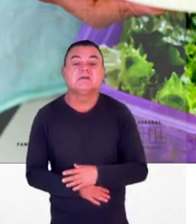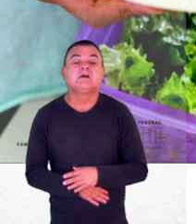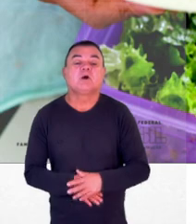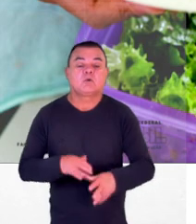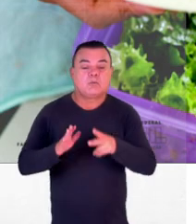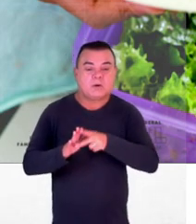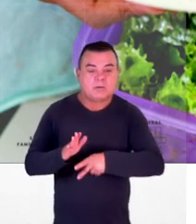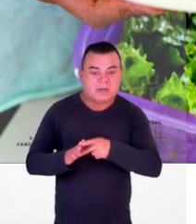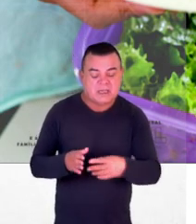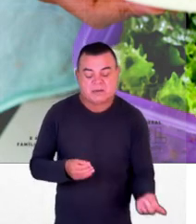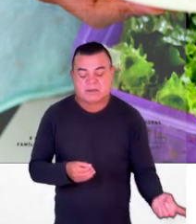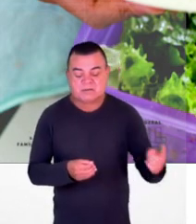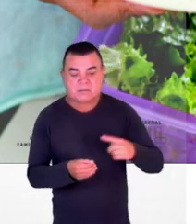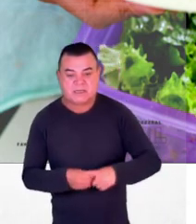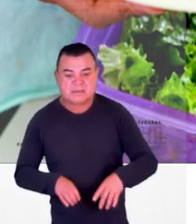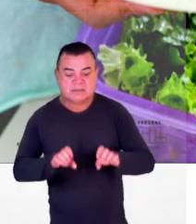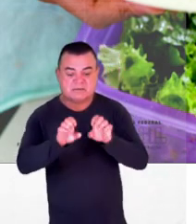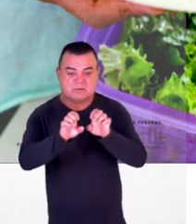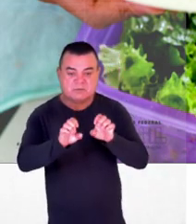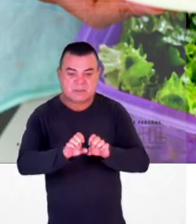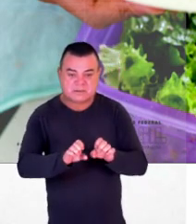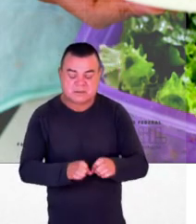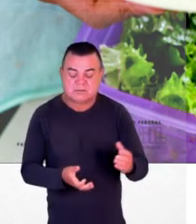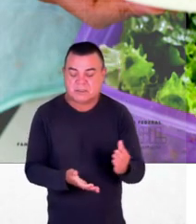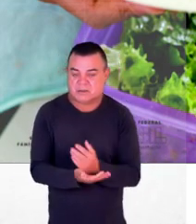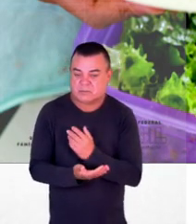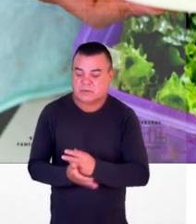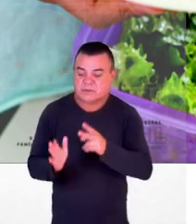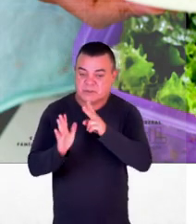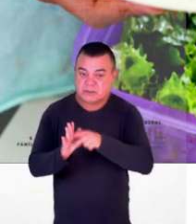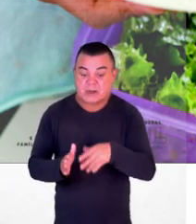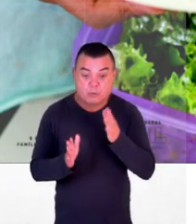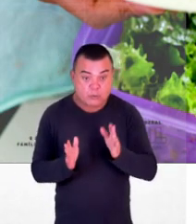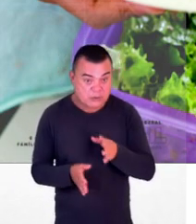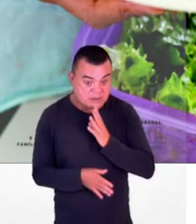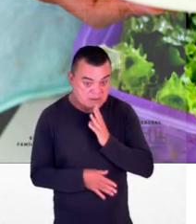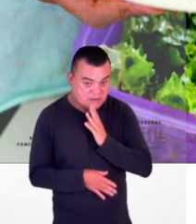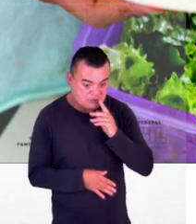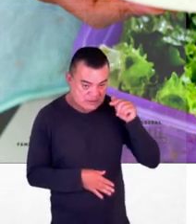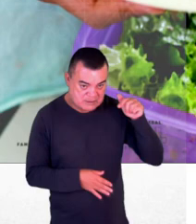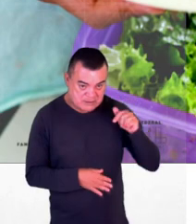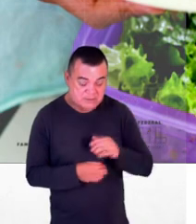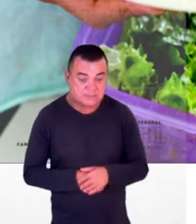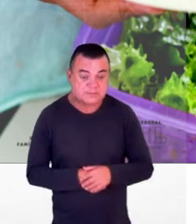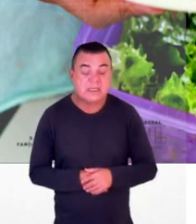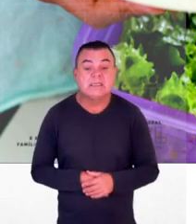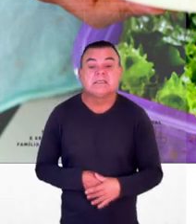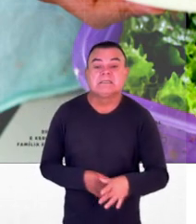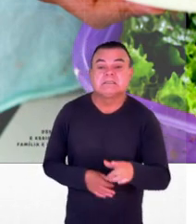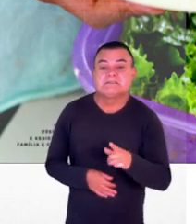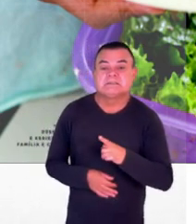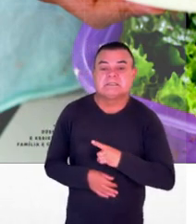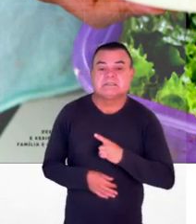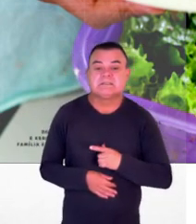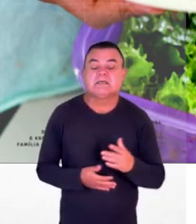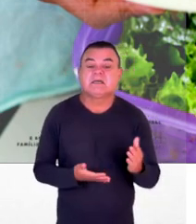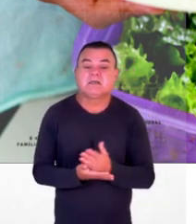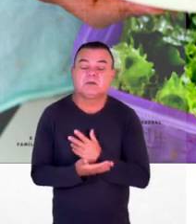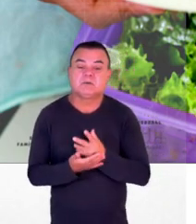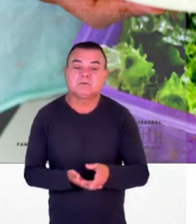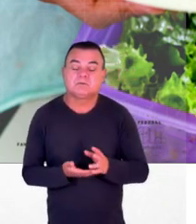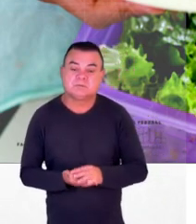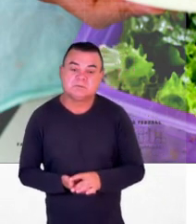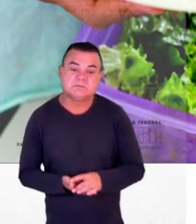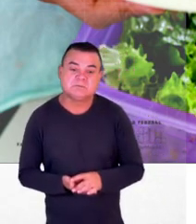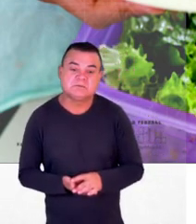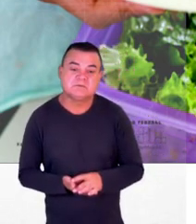reestruturação é de alguns programas eh já conhecidos já citados aqui existem eh algumas perspectivas